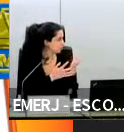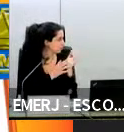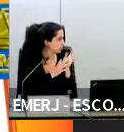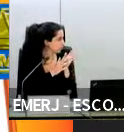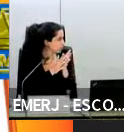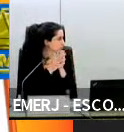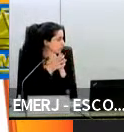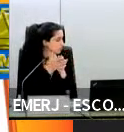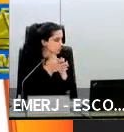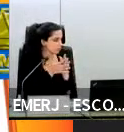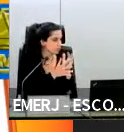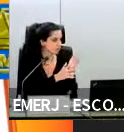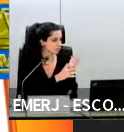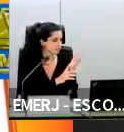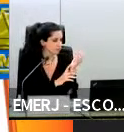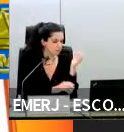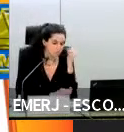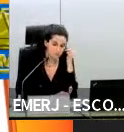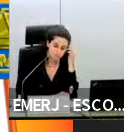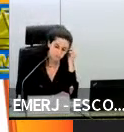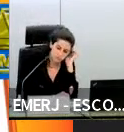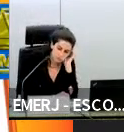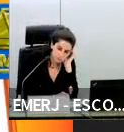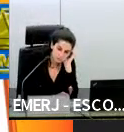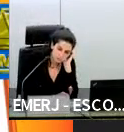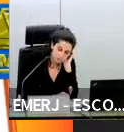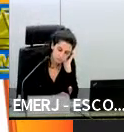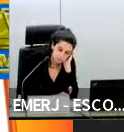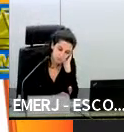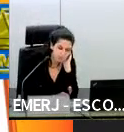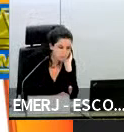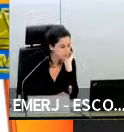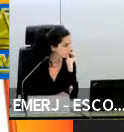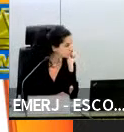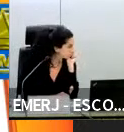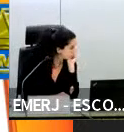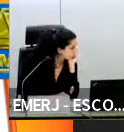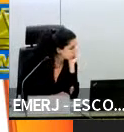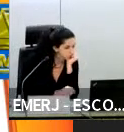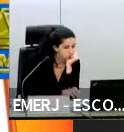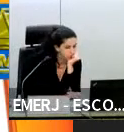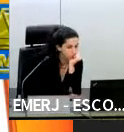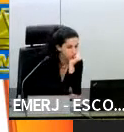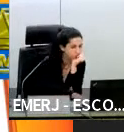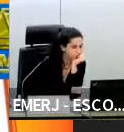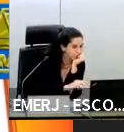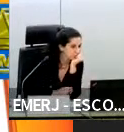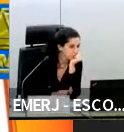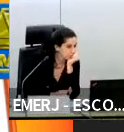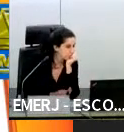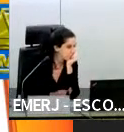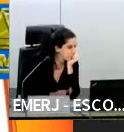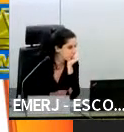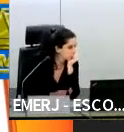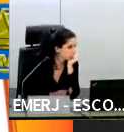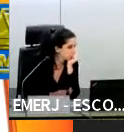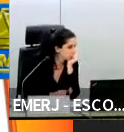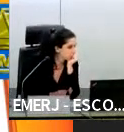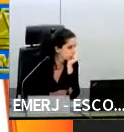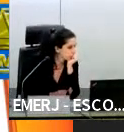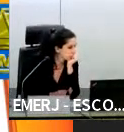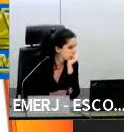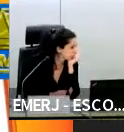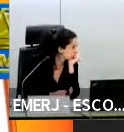sem uma assistência, falta de informação, e eu digo que falta de informação é falta,